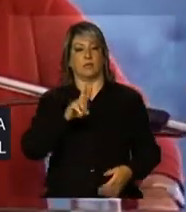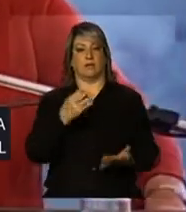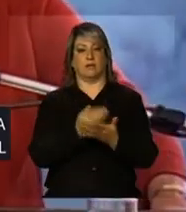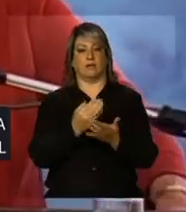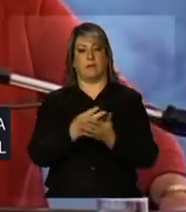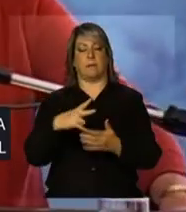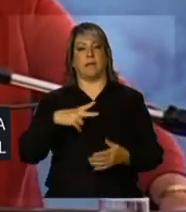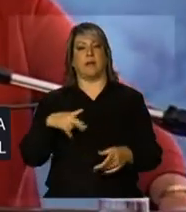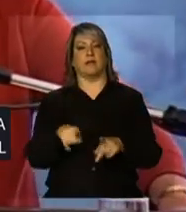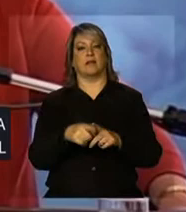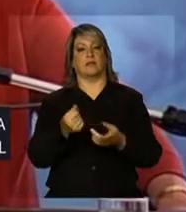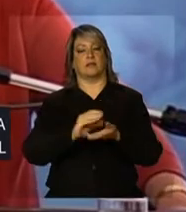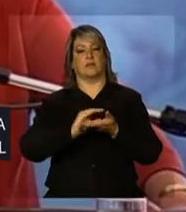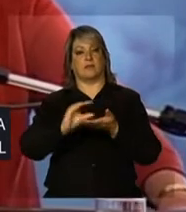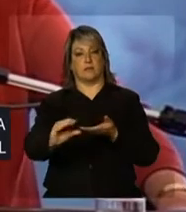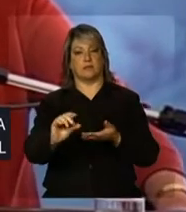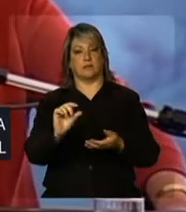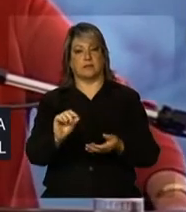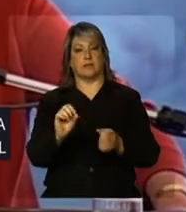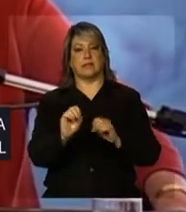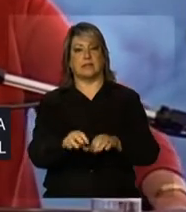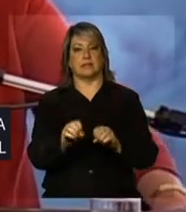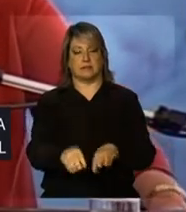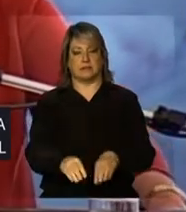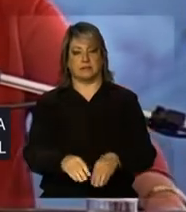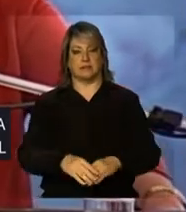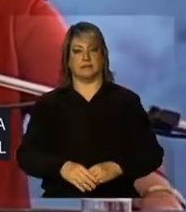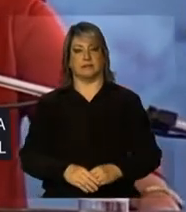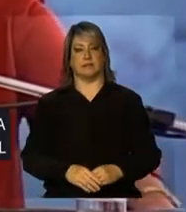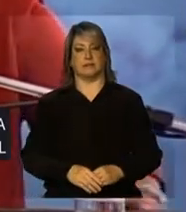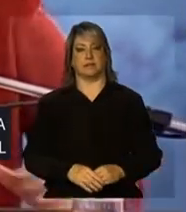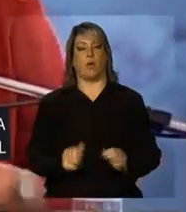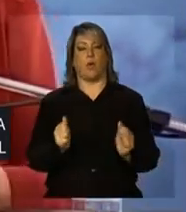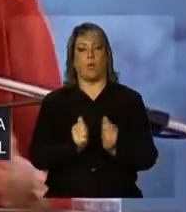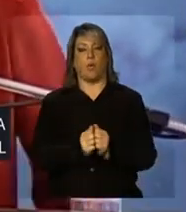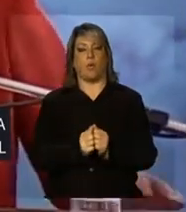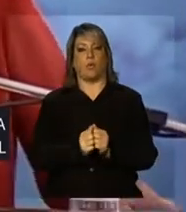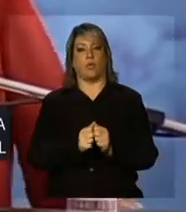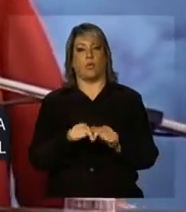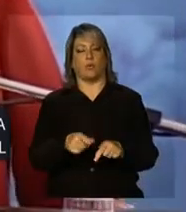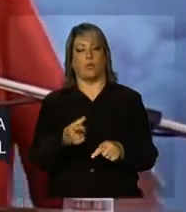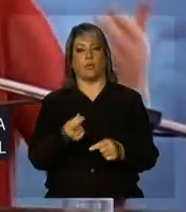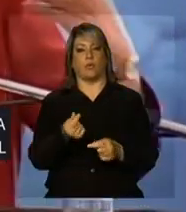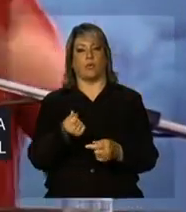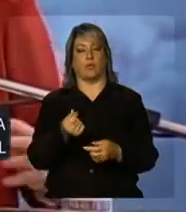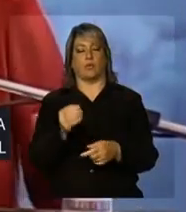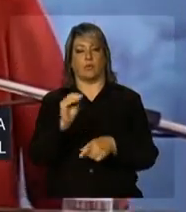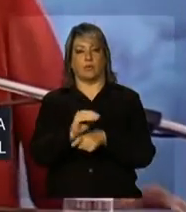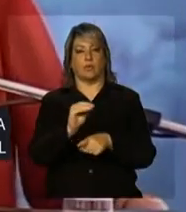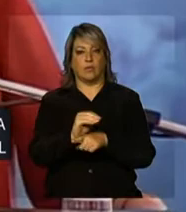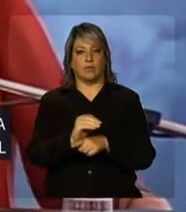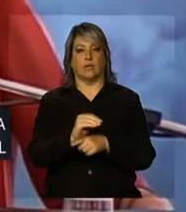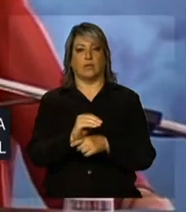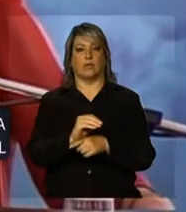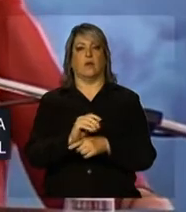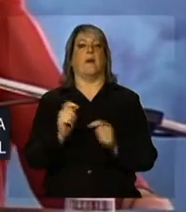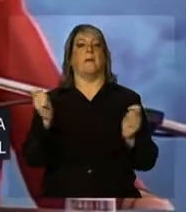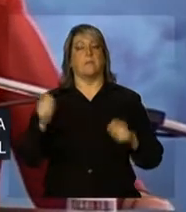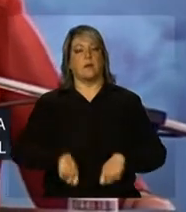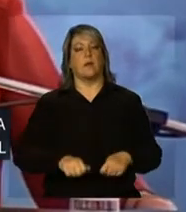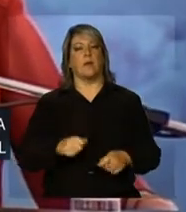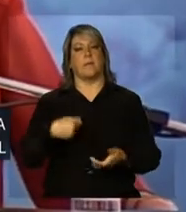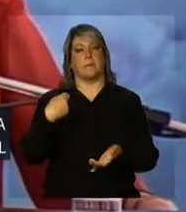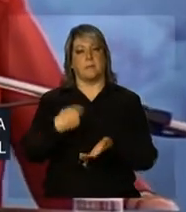e ao financiamento ao ensino através um financiamento que é possível ser